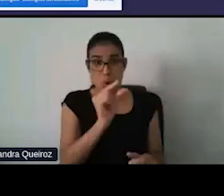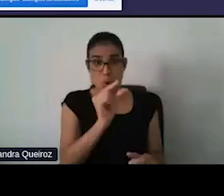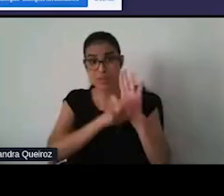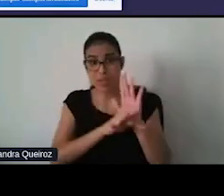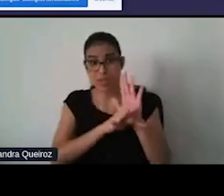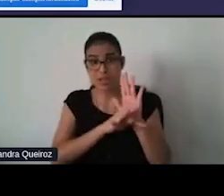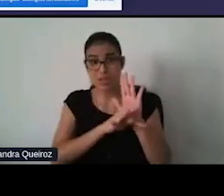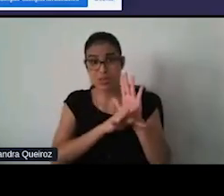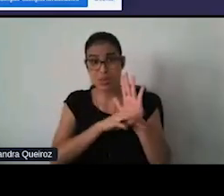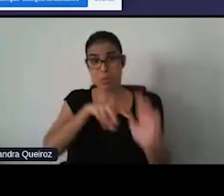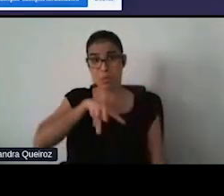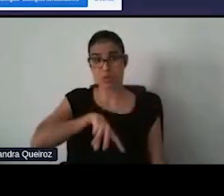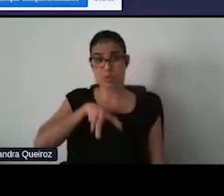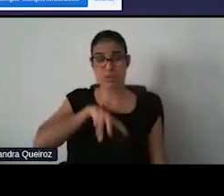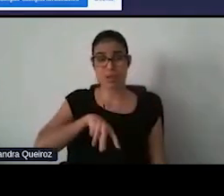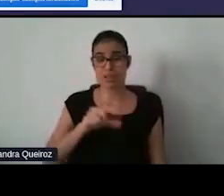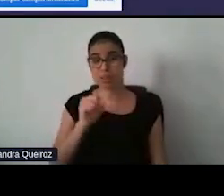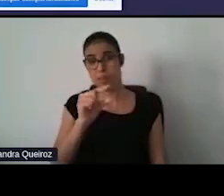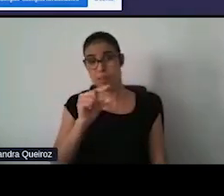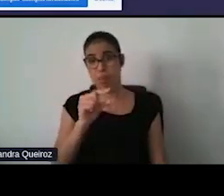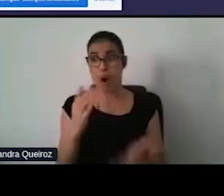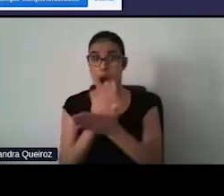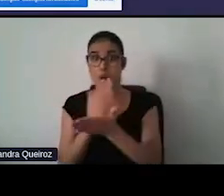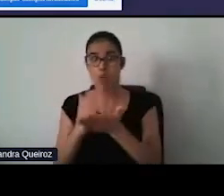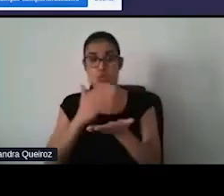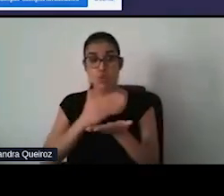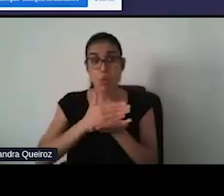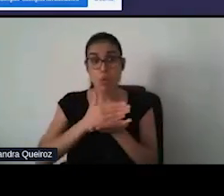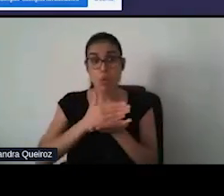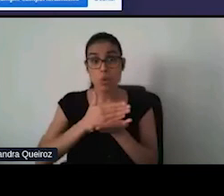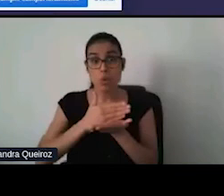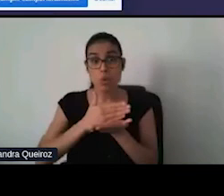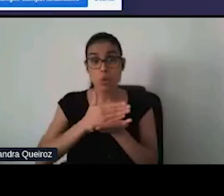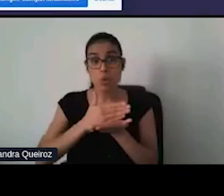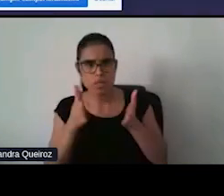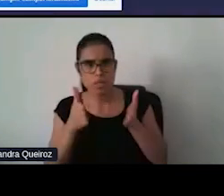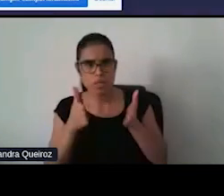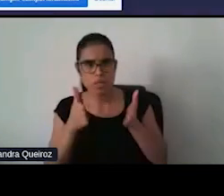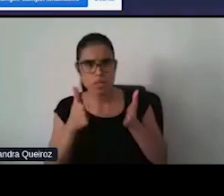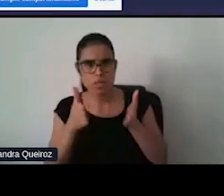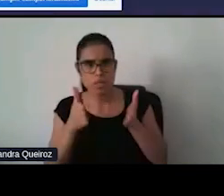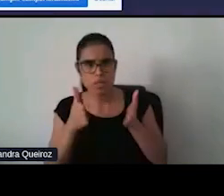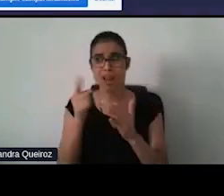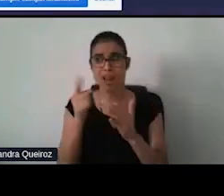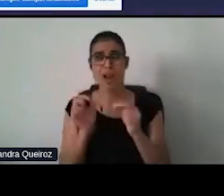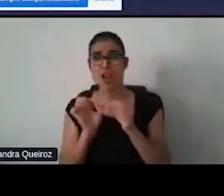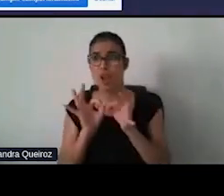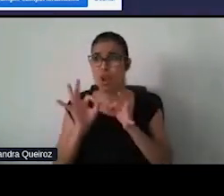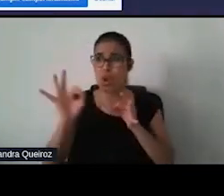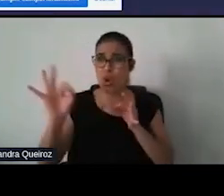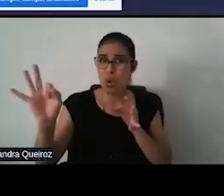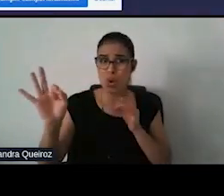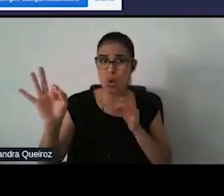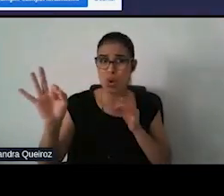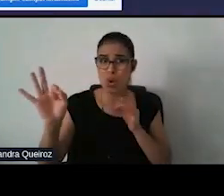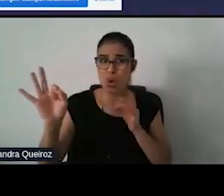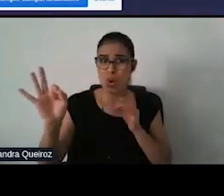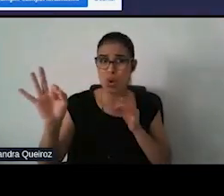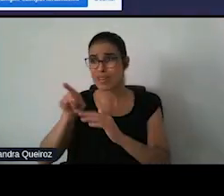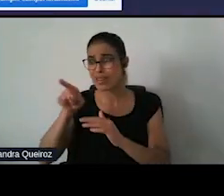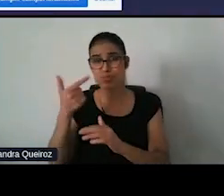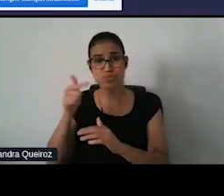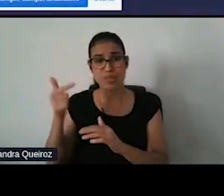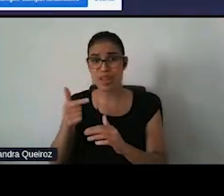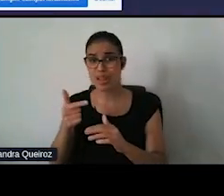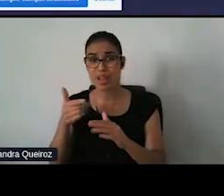internet. E tem muita gente que está começando, pessoas de periferia, pessoas realmente que não têm acesso à informação.